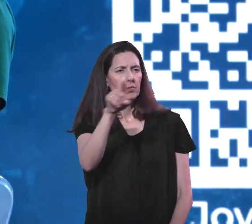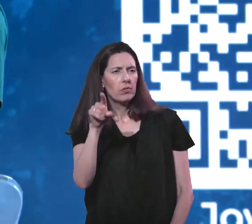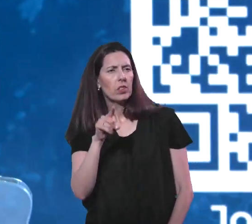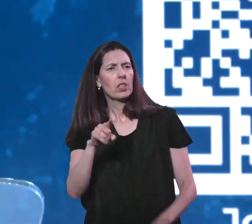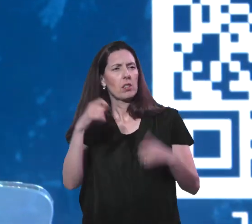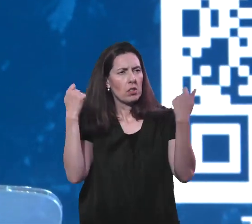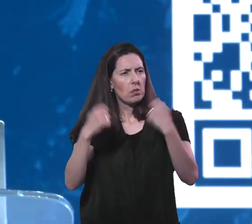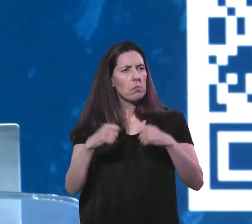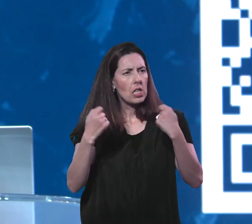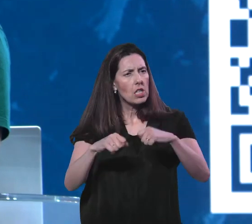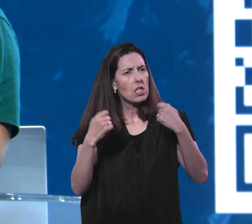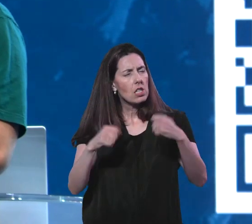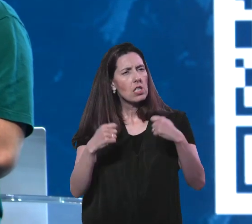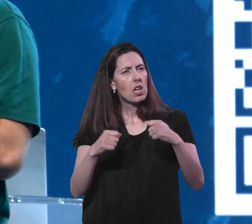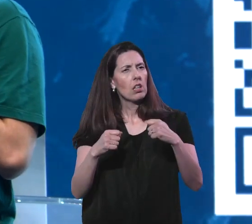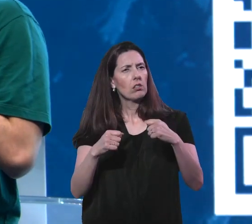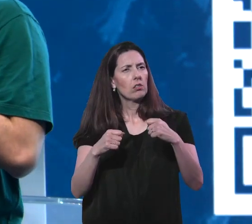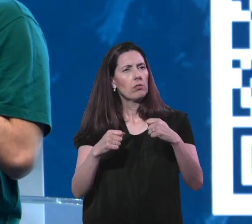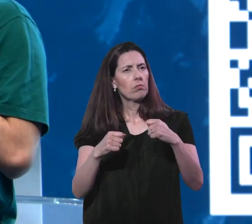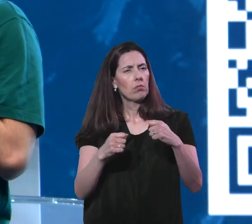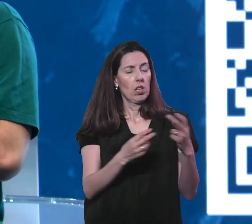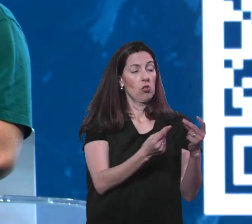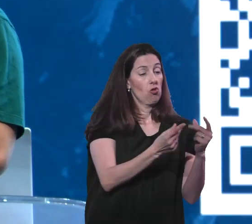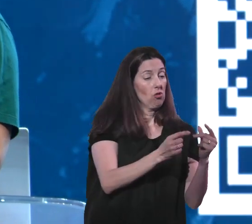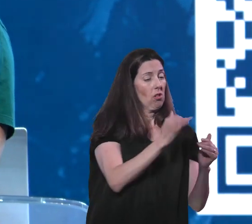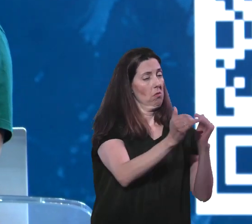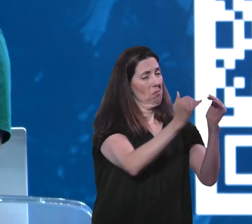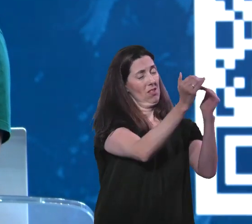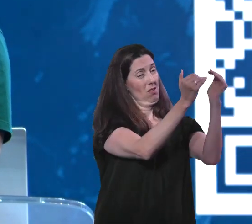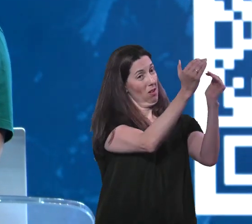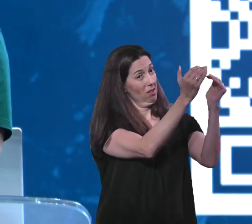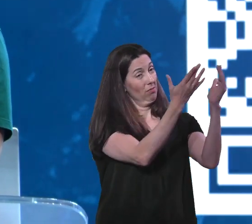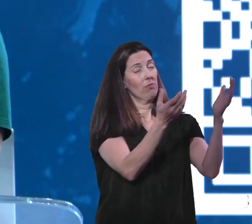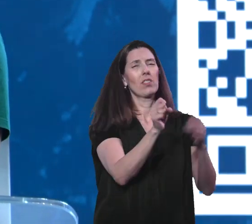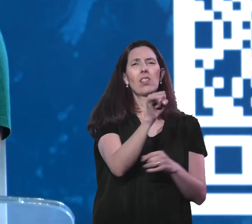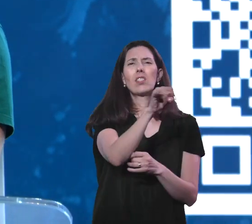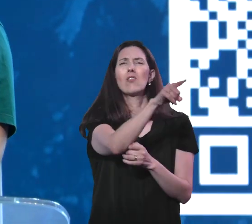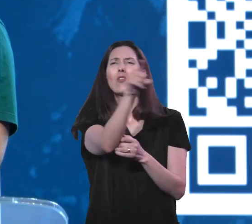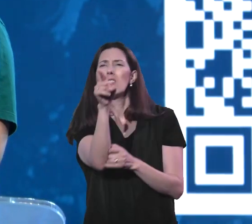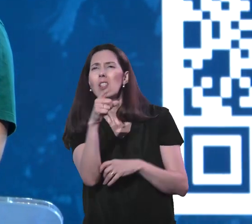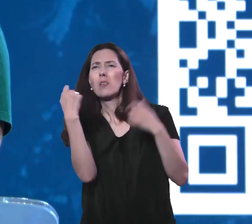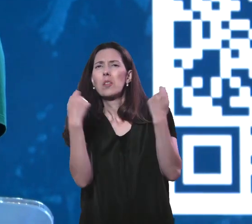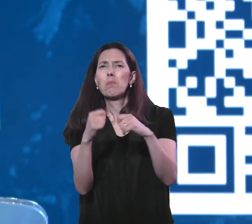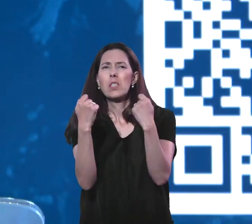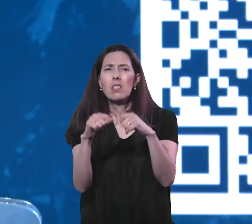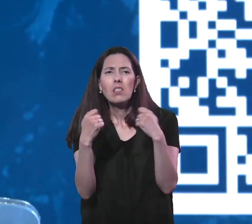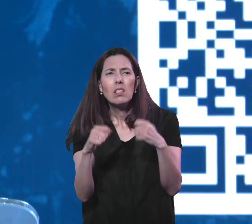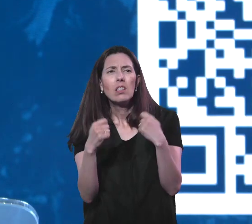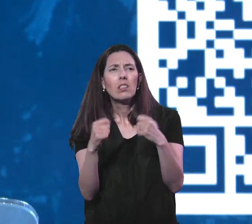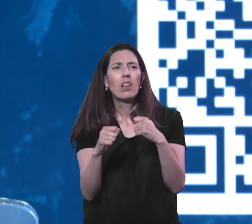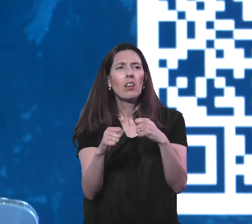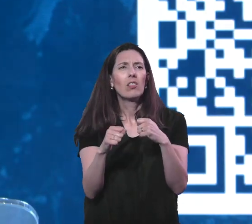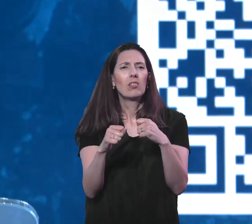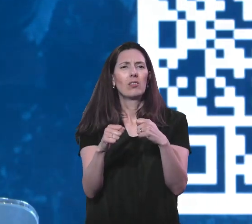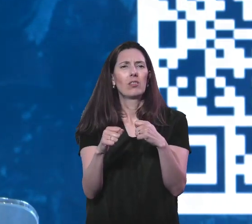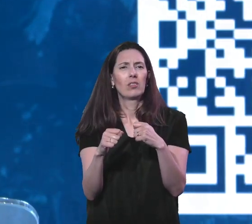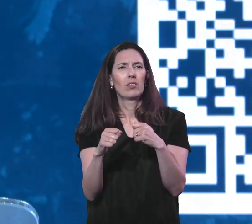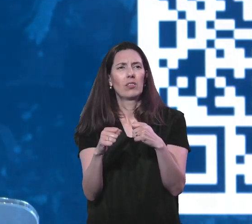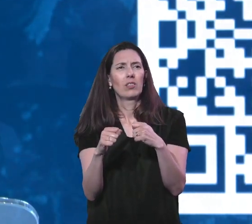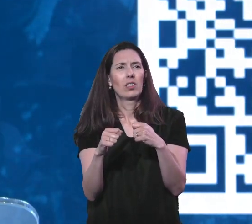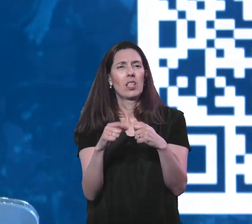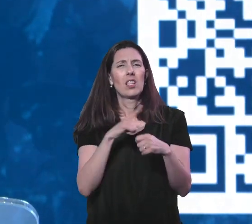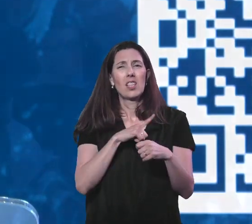está precisando da prosperidade que o Senhor traz. Se você está precisando fazer votos de